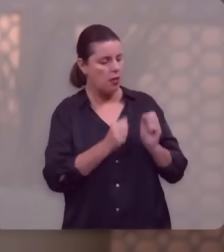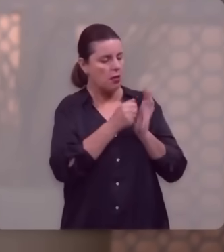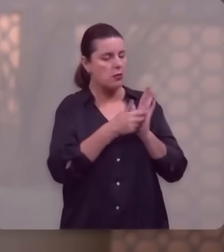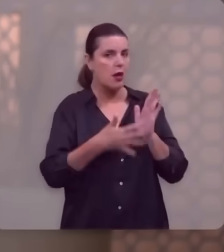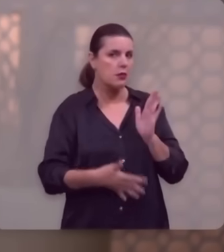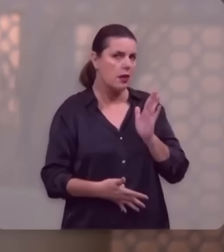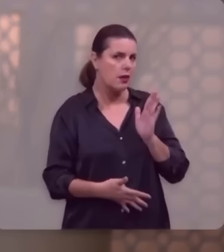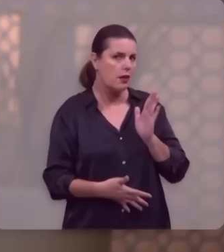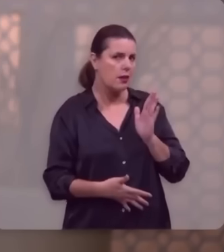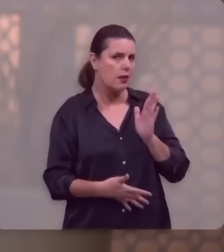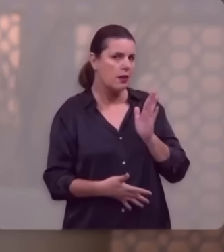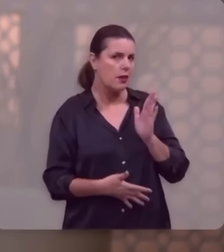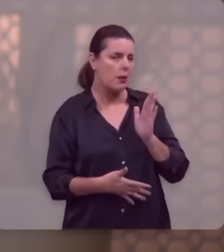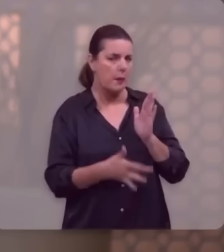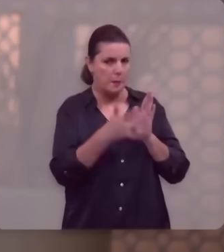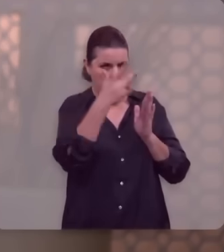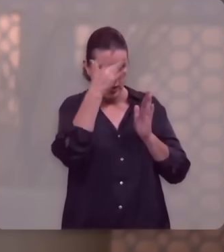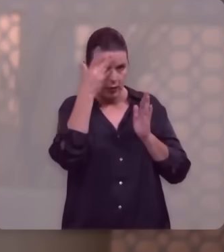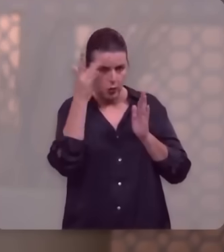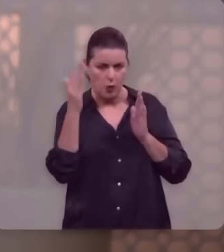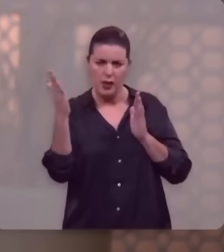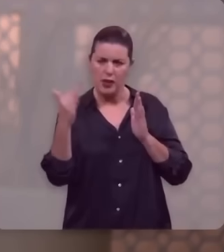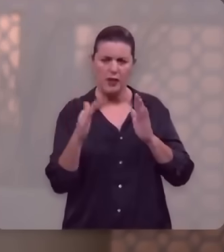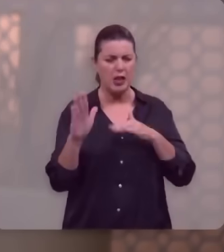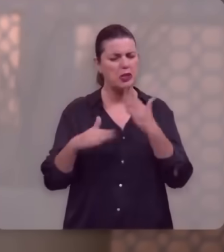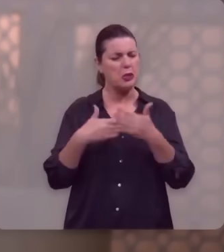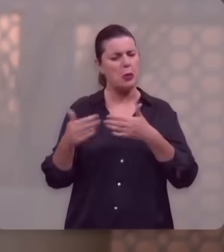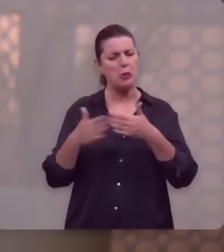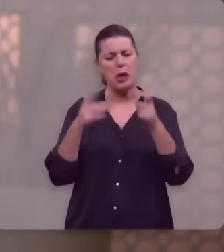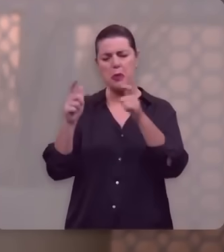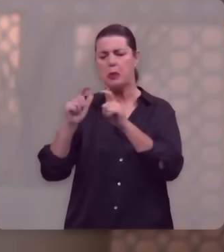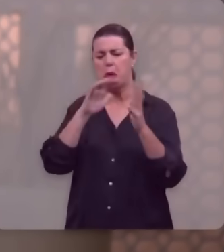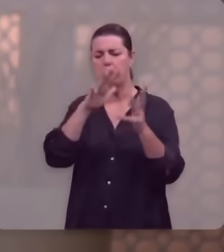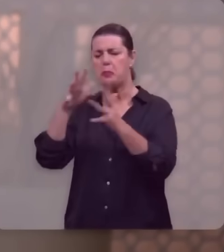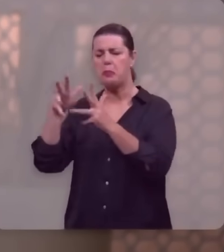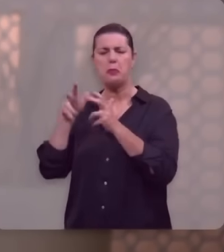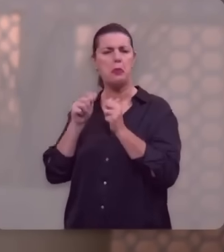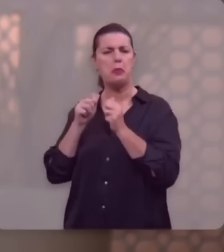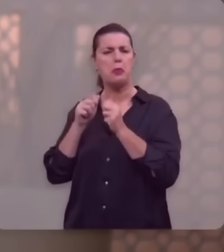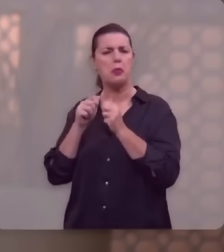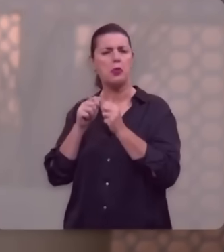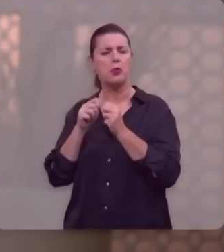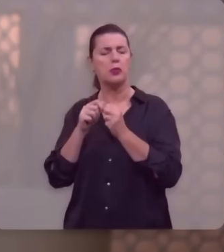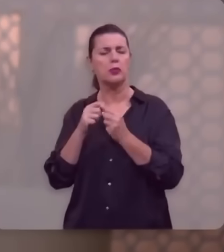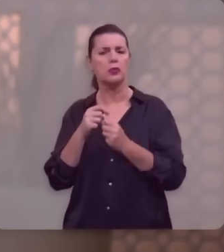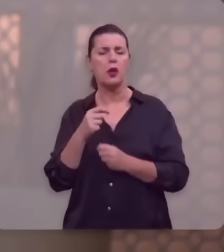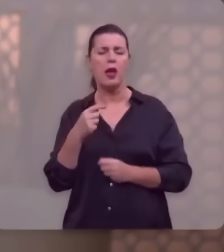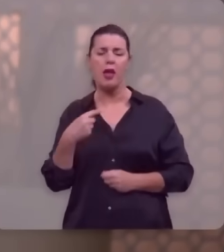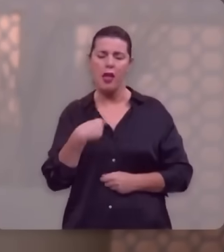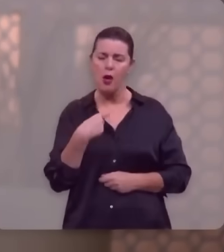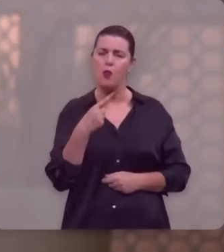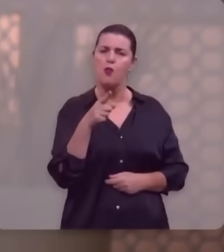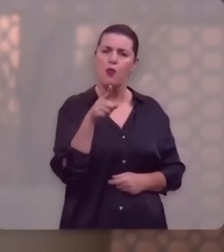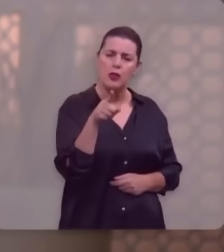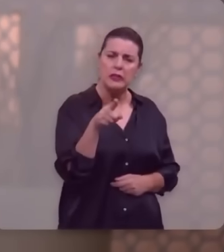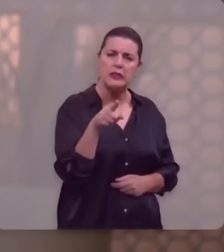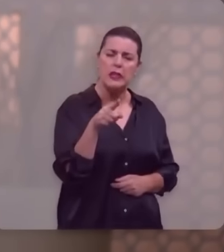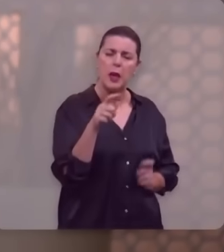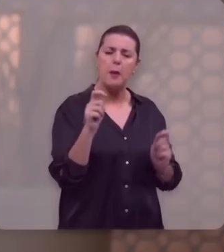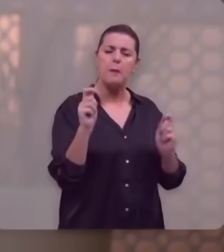sangue aqueles que procedem de toda tribo raça língua e Nação como é que você como é que eu